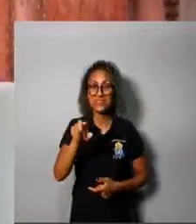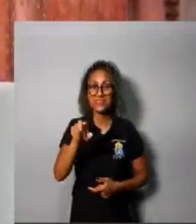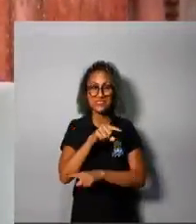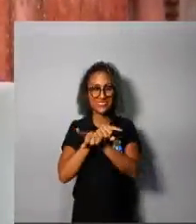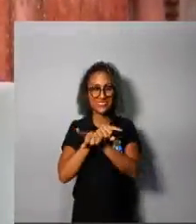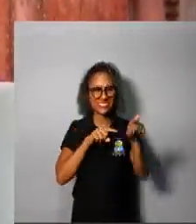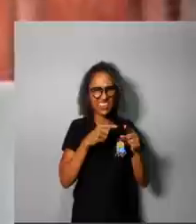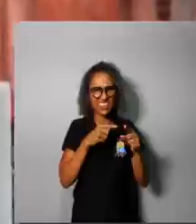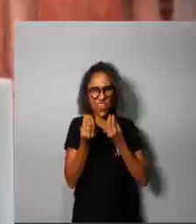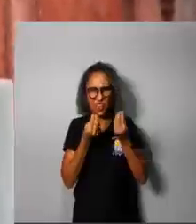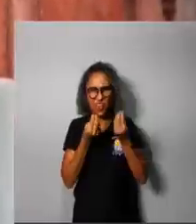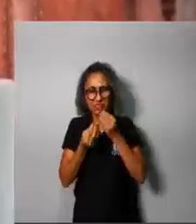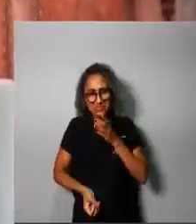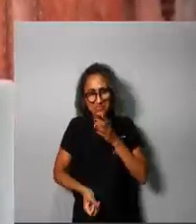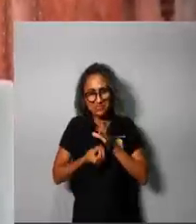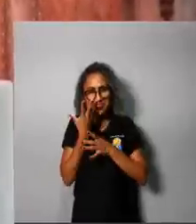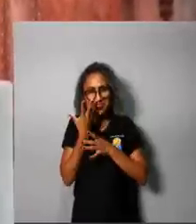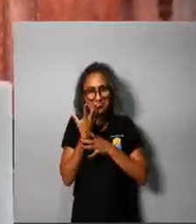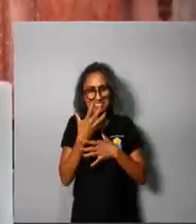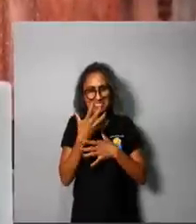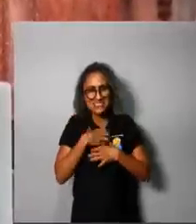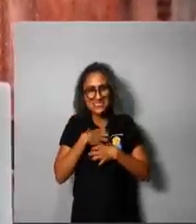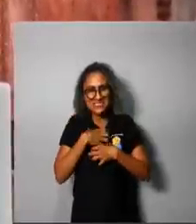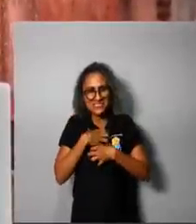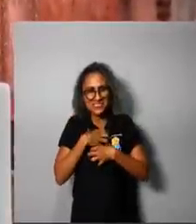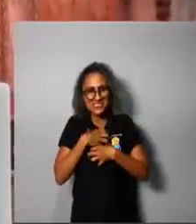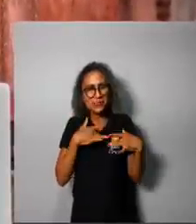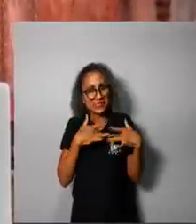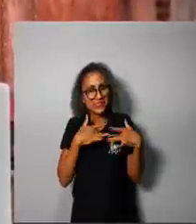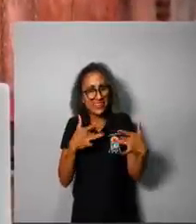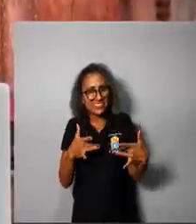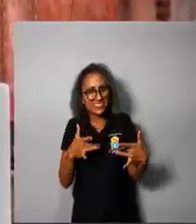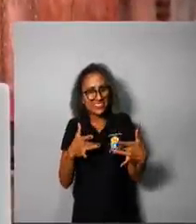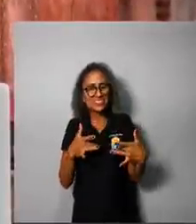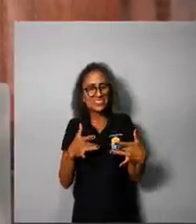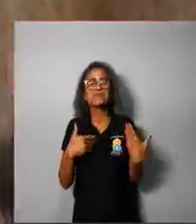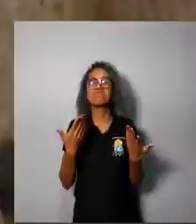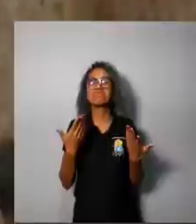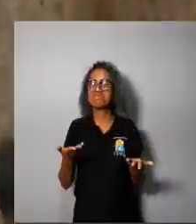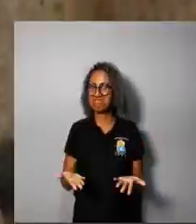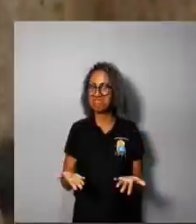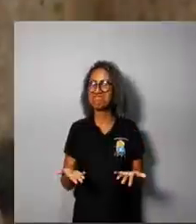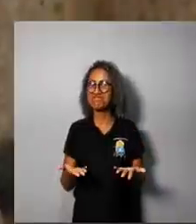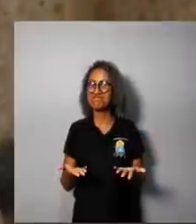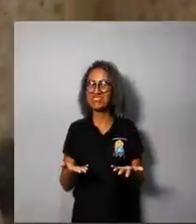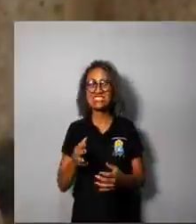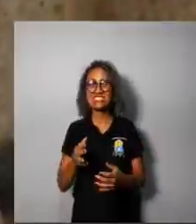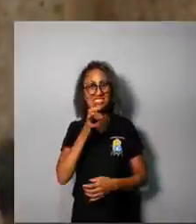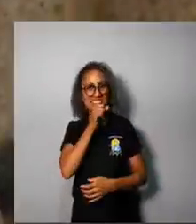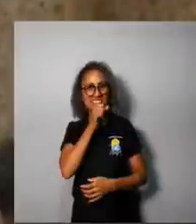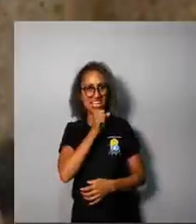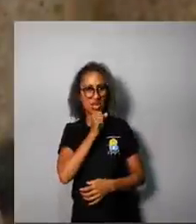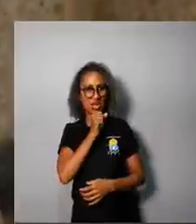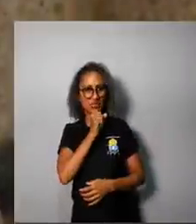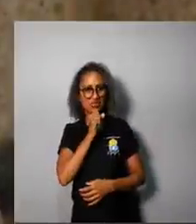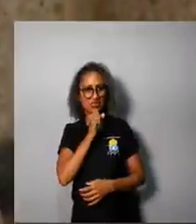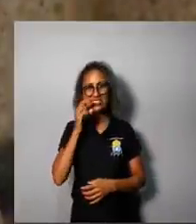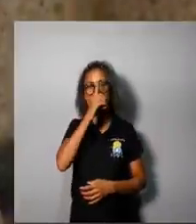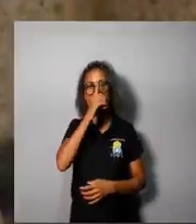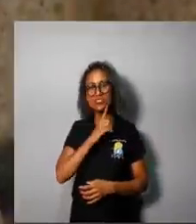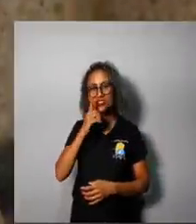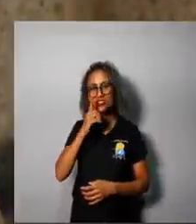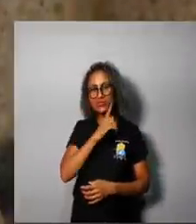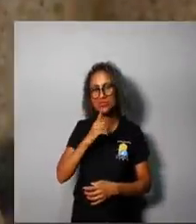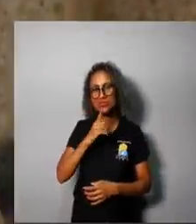Aliás, no sábado e no domingo, na nossa transladação e nosso círio, que nós fizemos do jeito